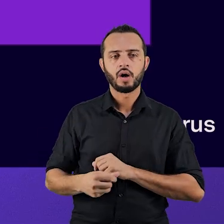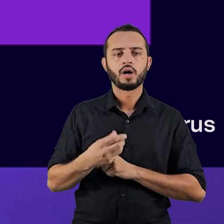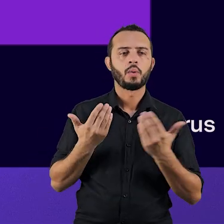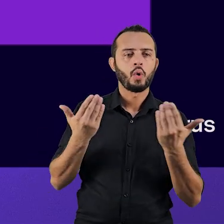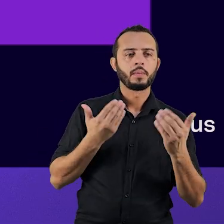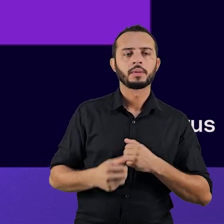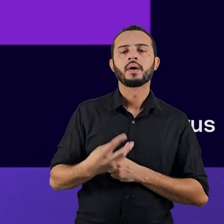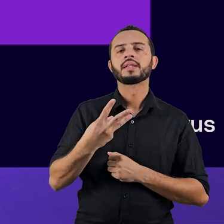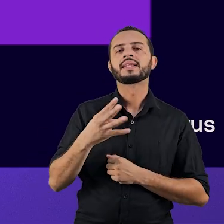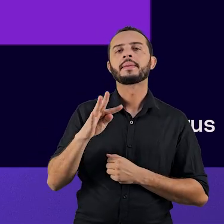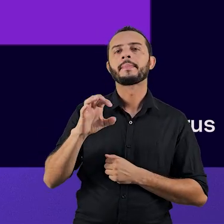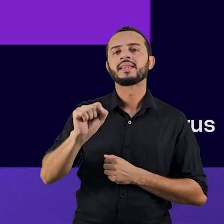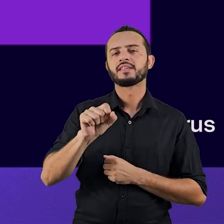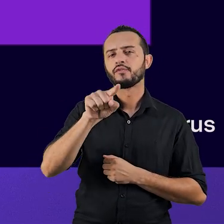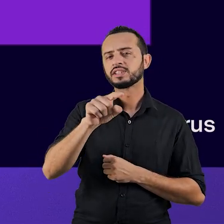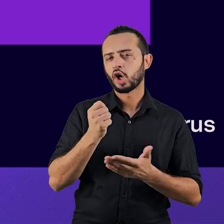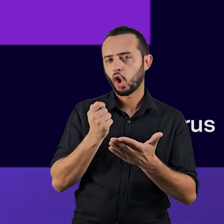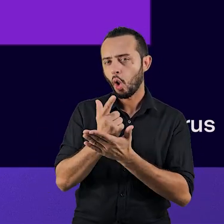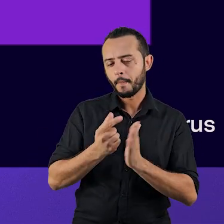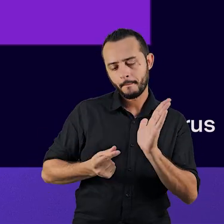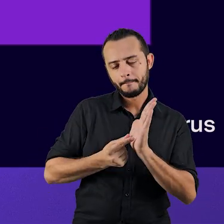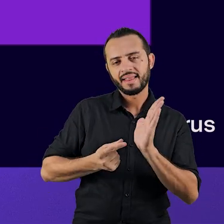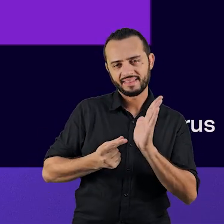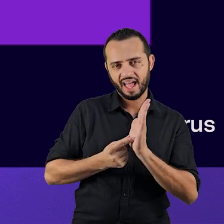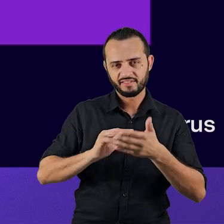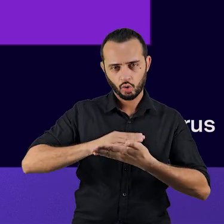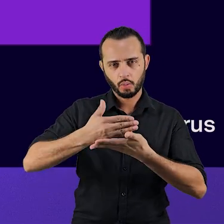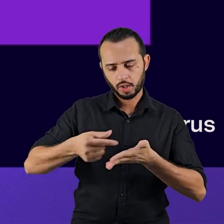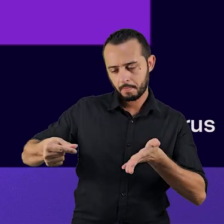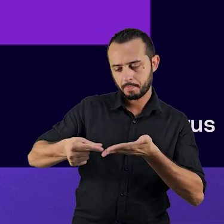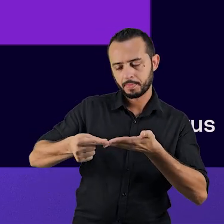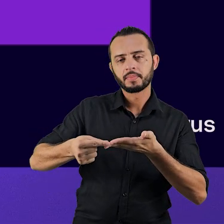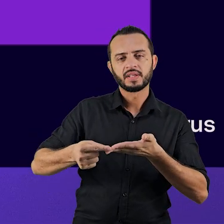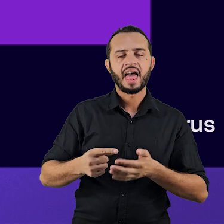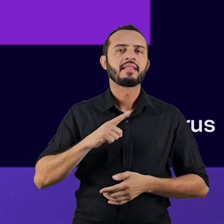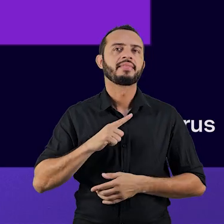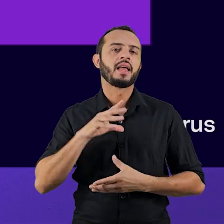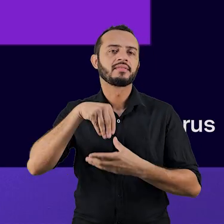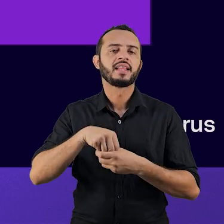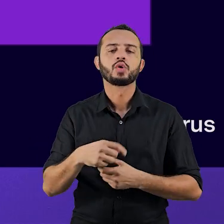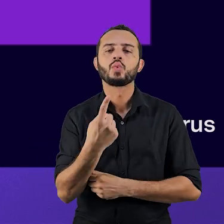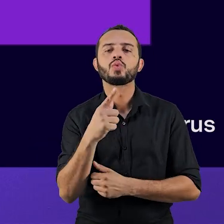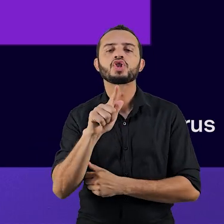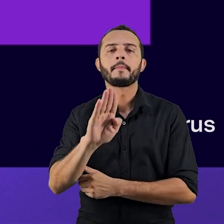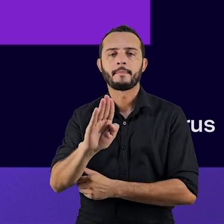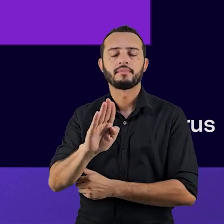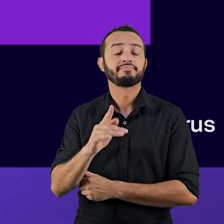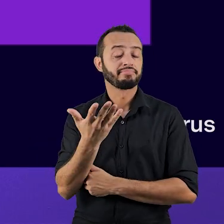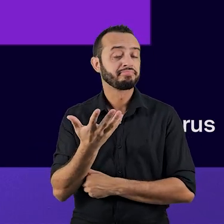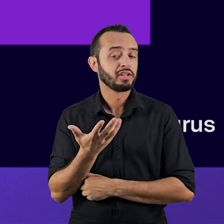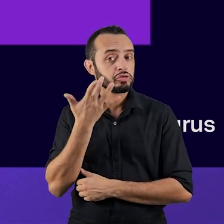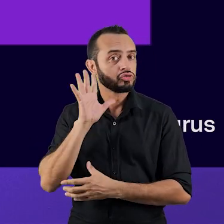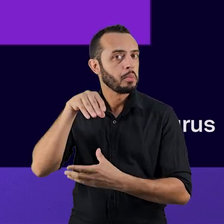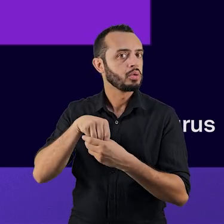Tá? Então quando você compra o seu pendrive, ele tem 1 GB, tem 1 GB de incerteza ali. Tá? Você não sabe o que tem lá dentro. Então é uma forma de medir